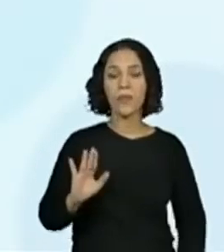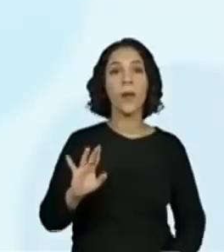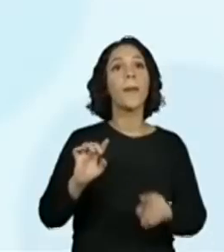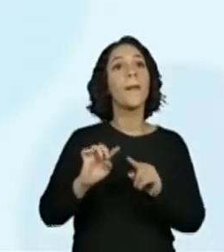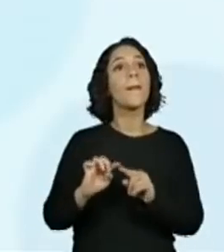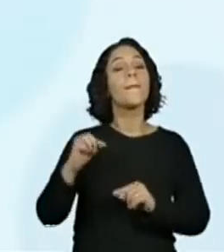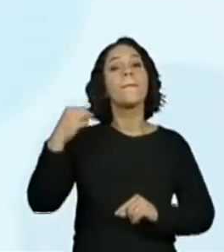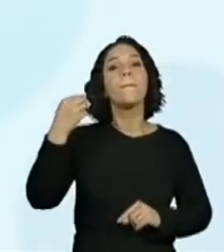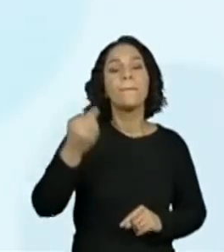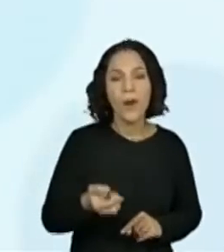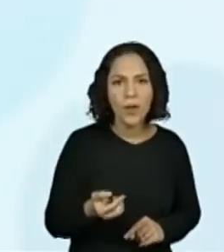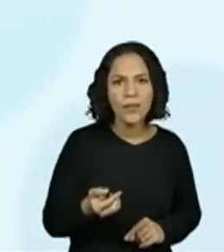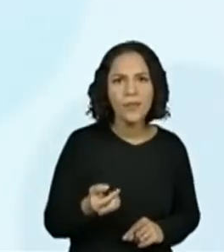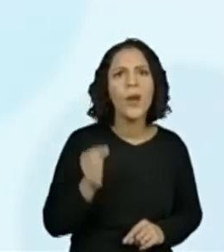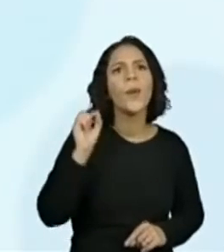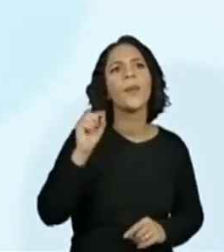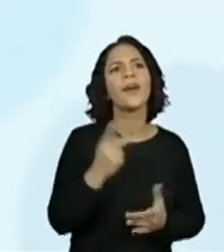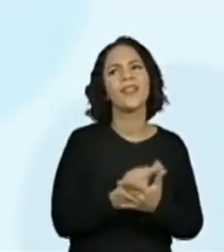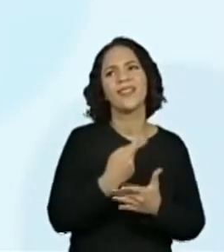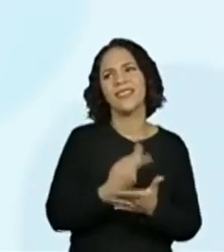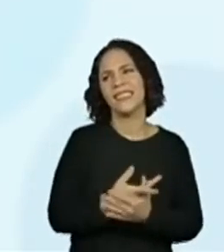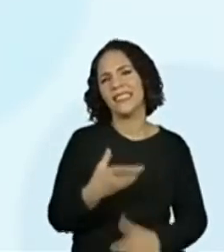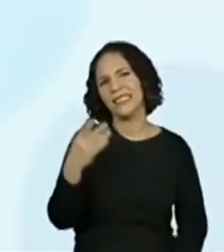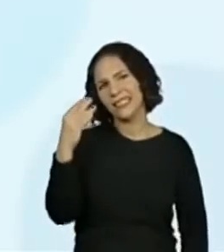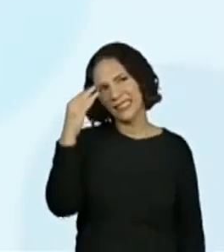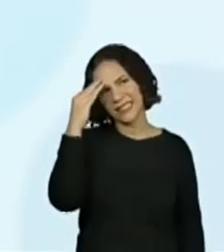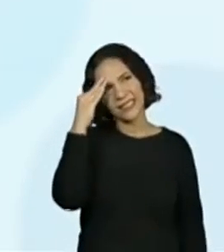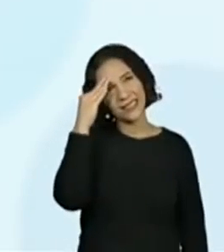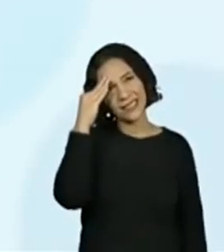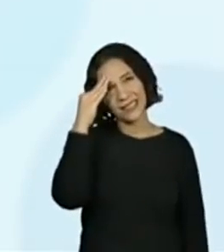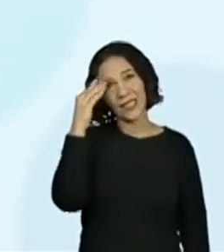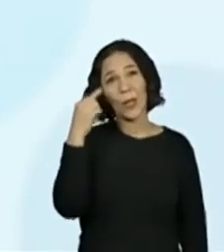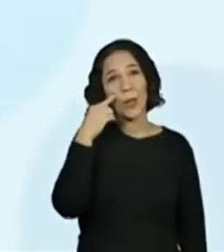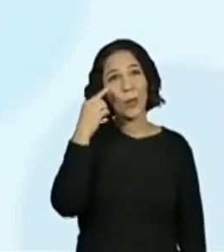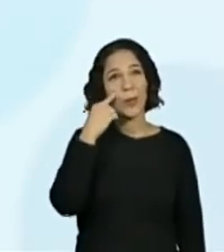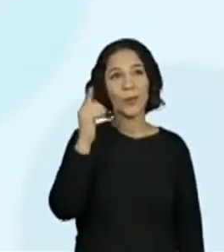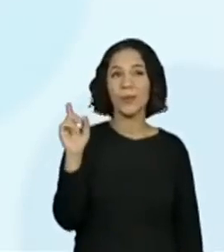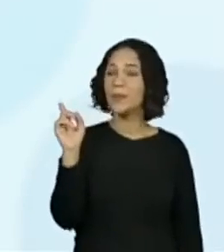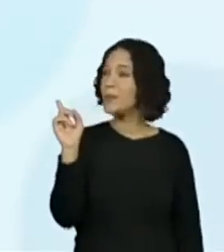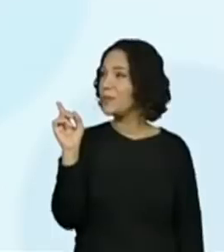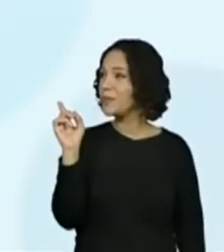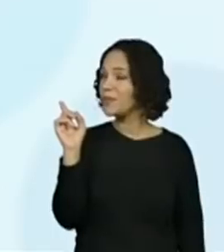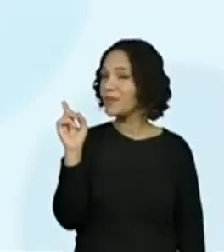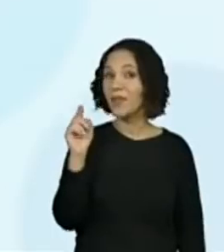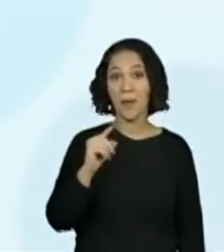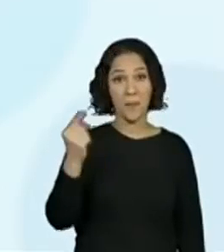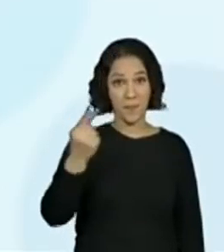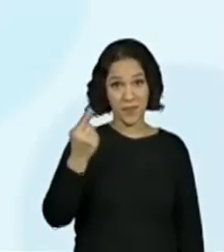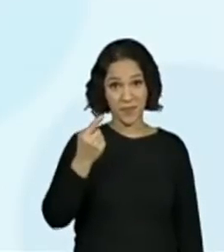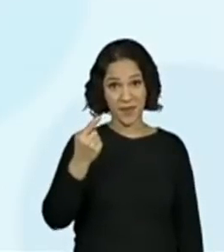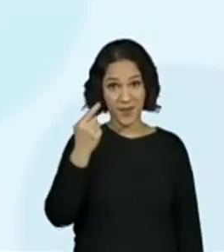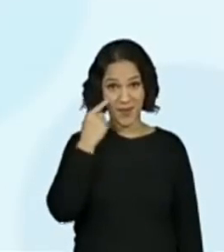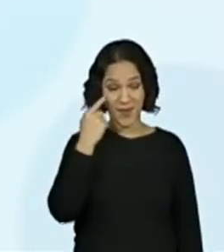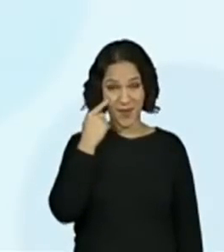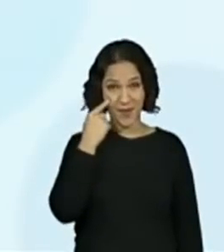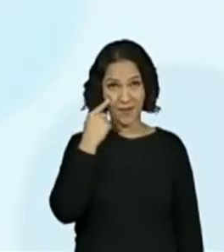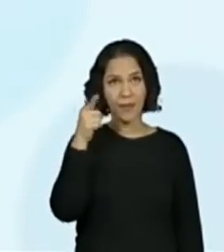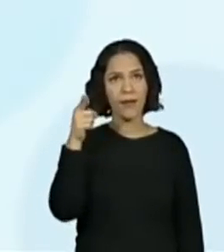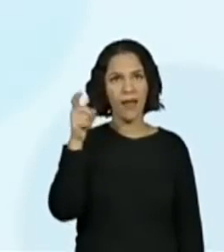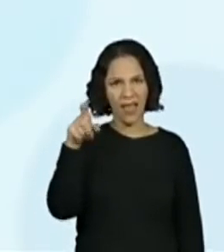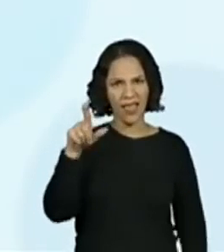que fizeram de errado aqui, hein? Ixi, olha lá. A gente tem na primeira figura